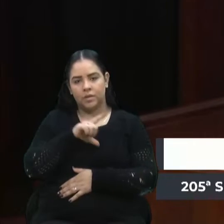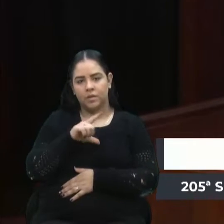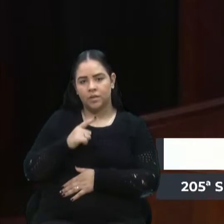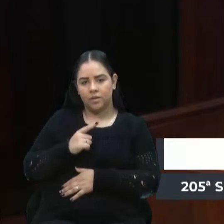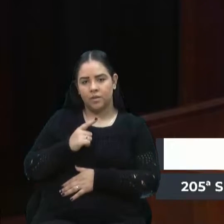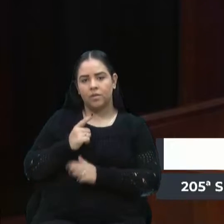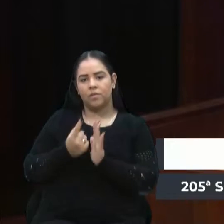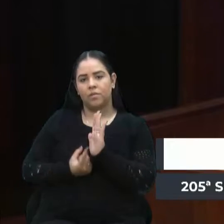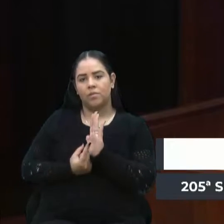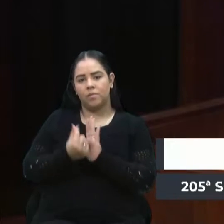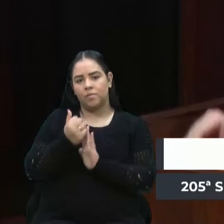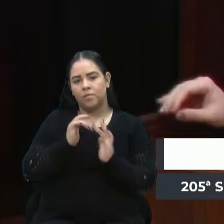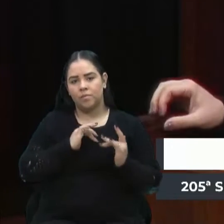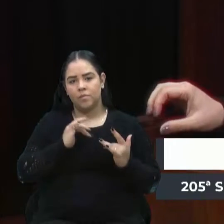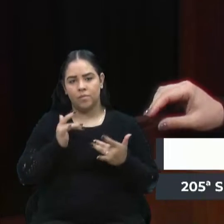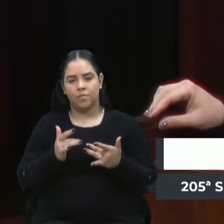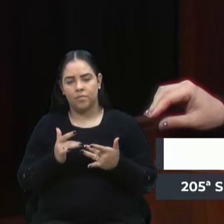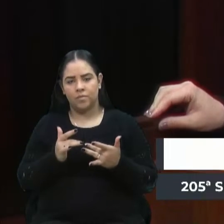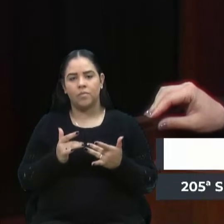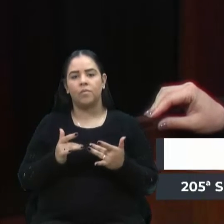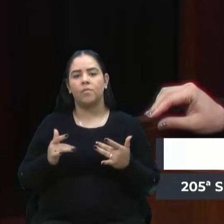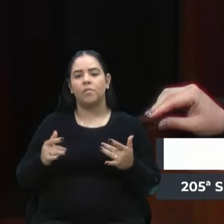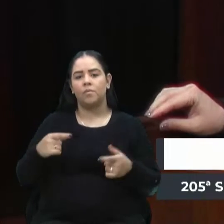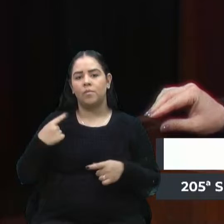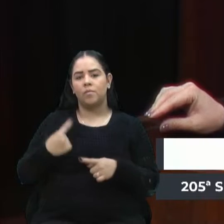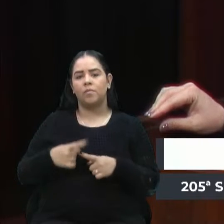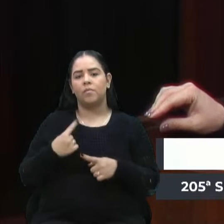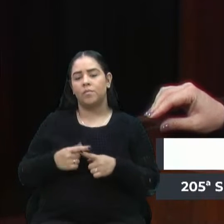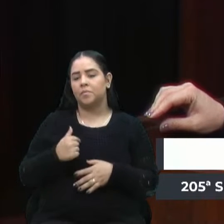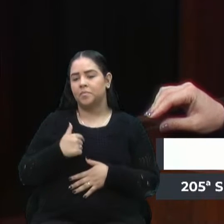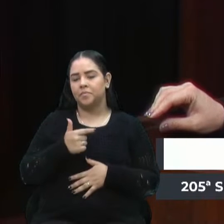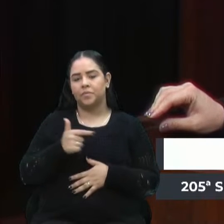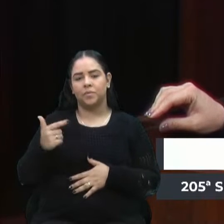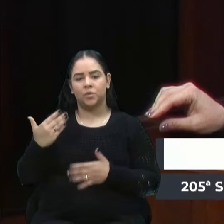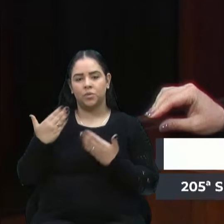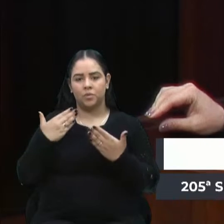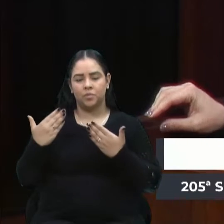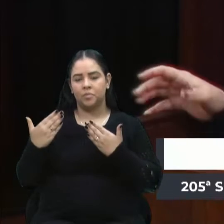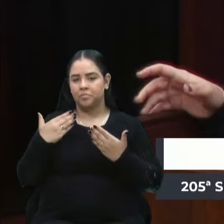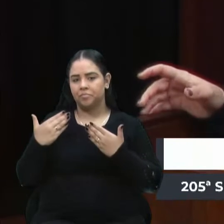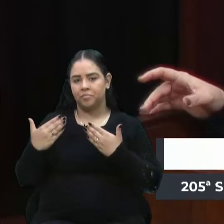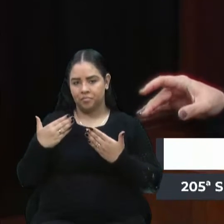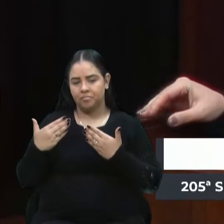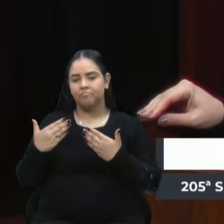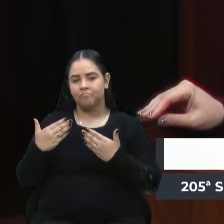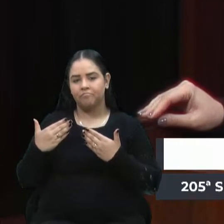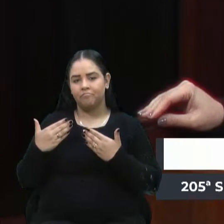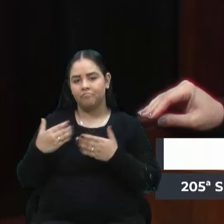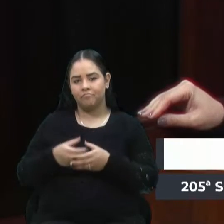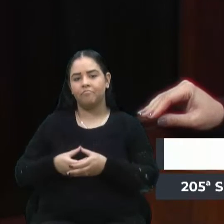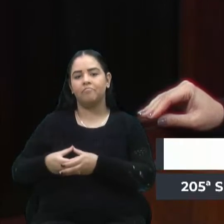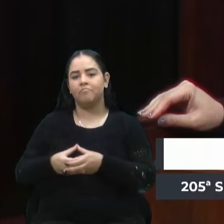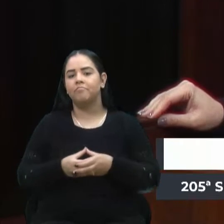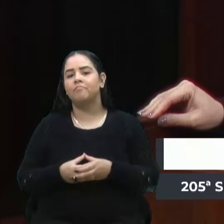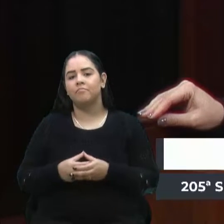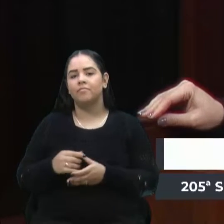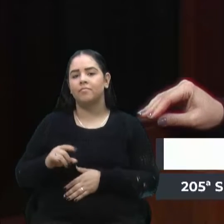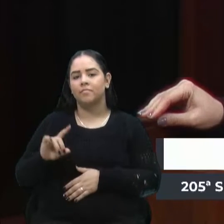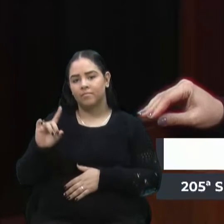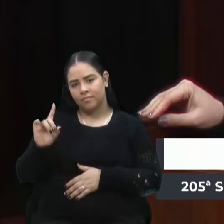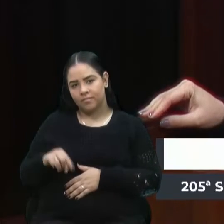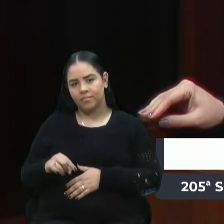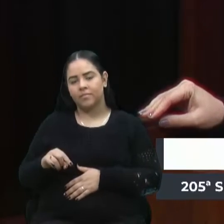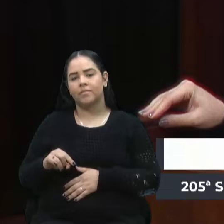são dedicados às pastas, porque eu não tenho dúvidas de que o turismo, ele é sim uma nova matriz